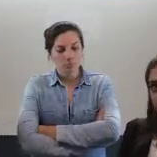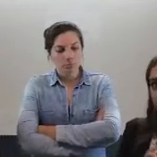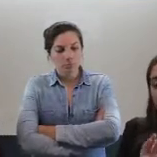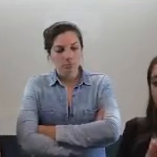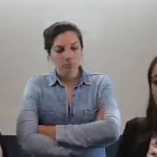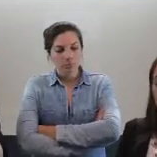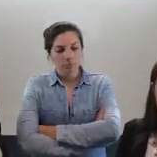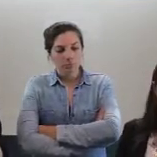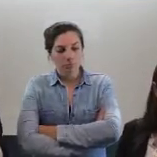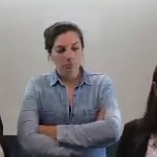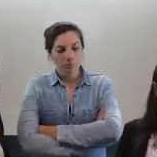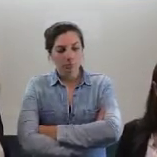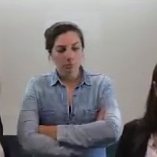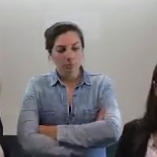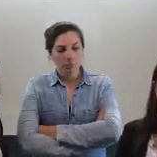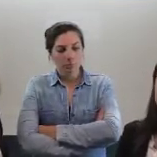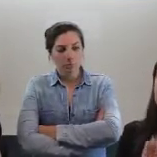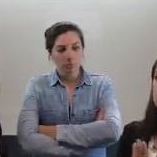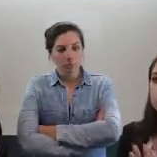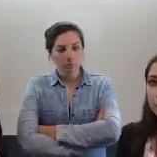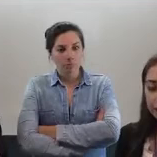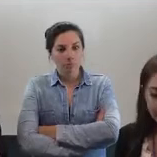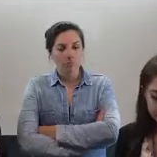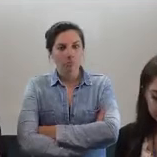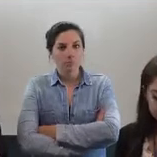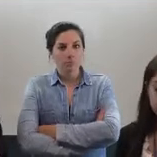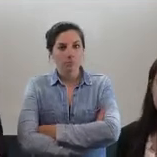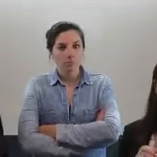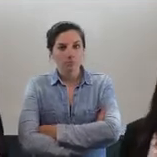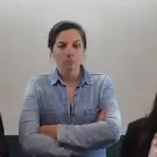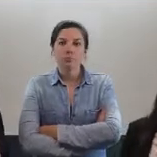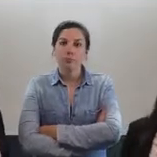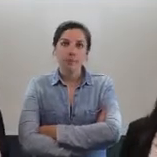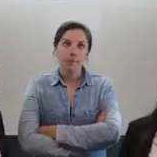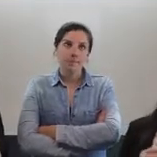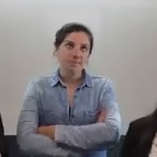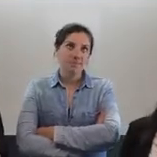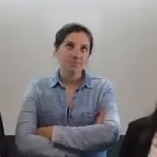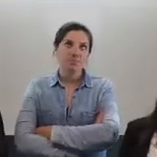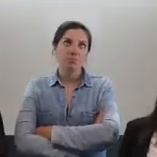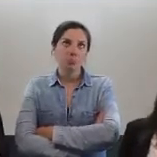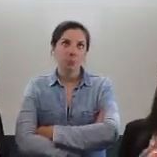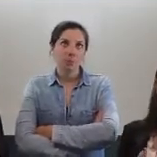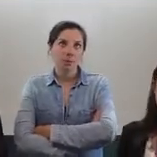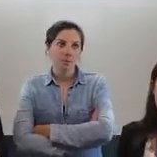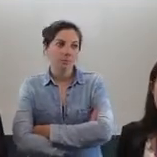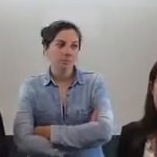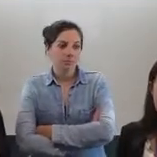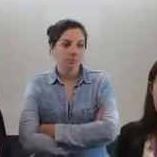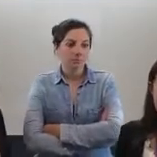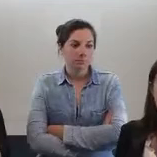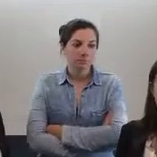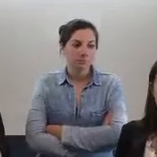funções. A primeira função é o sinônimo da palavra. Então, por exemplo, uma pesquisa lá sobre